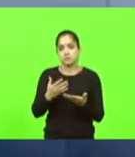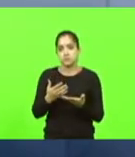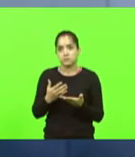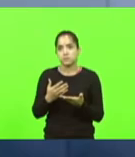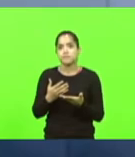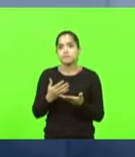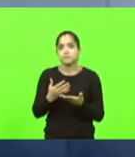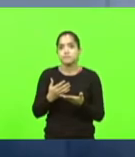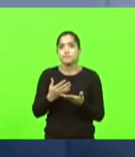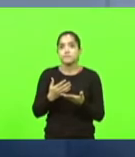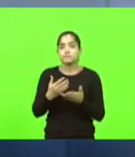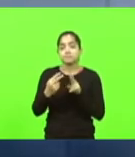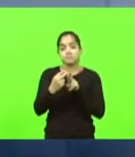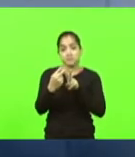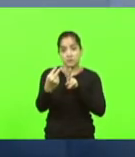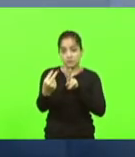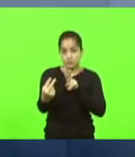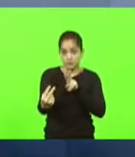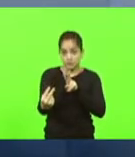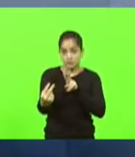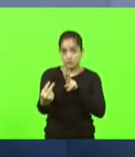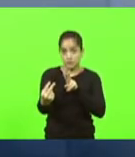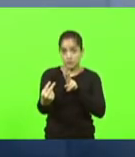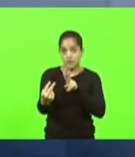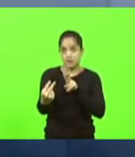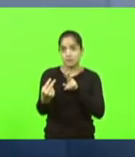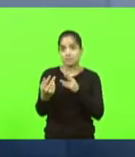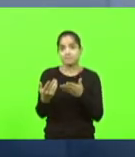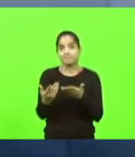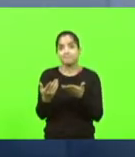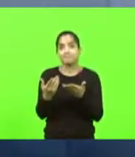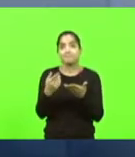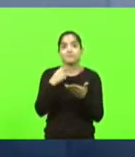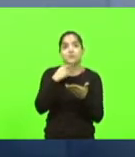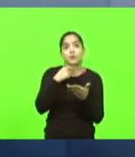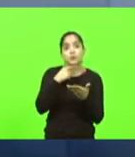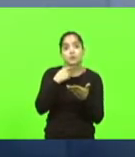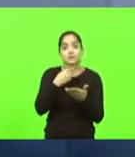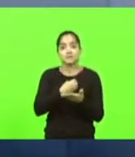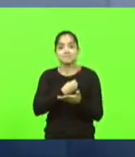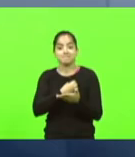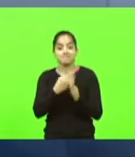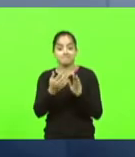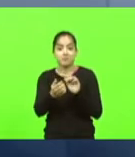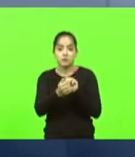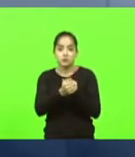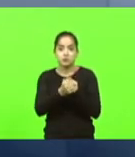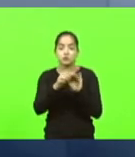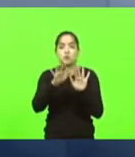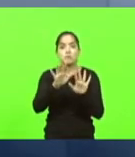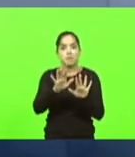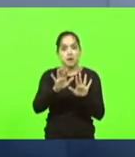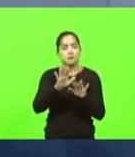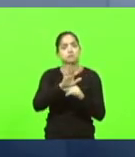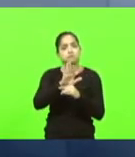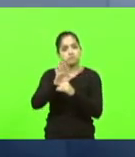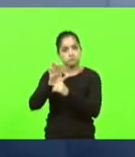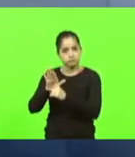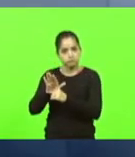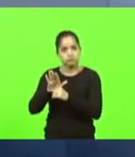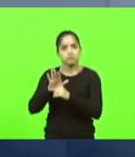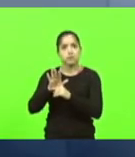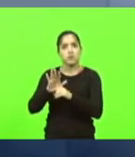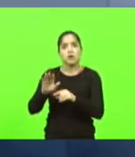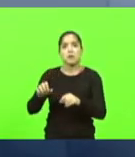num ambiente virtual, ele que pese não nos permita estar fisicamente juntos, mas também traz alguns benefícios, ele